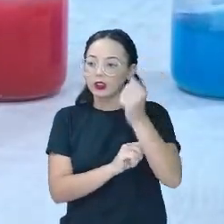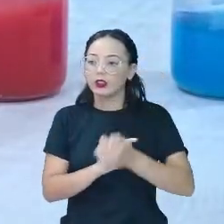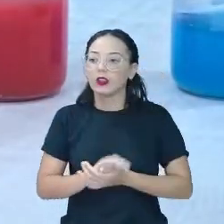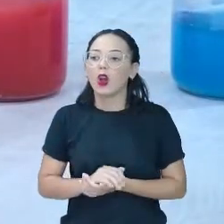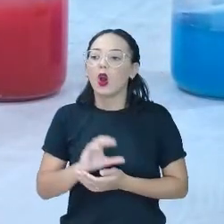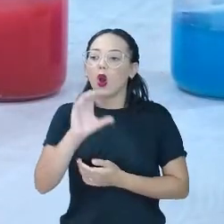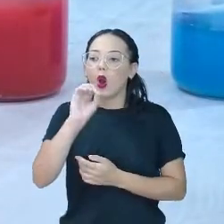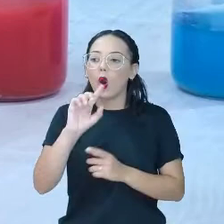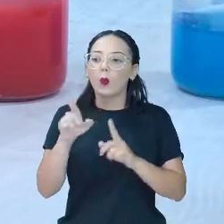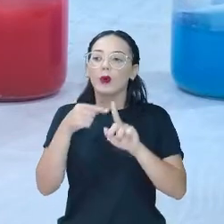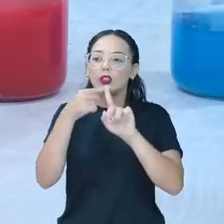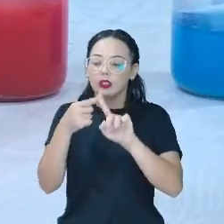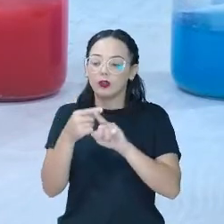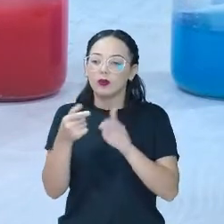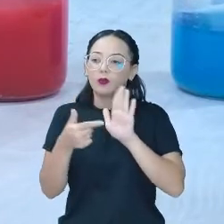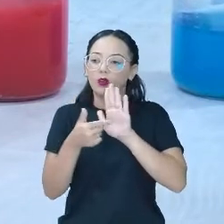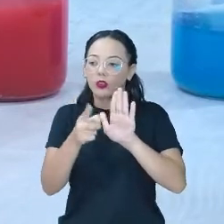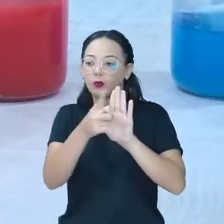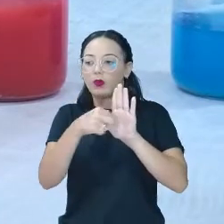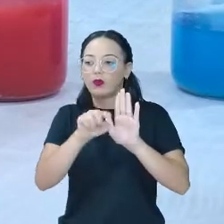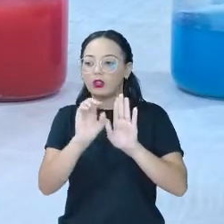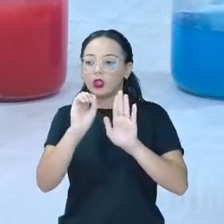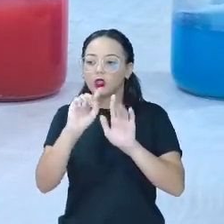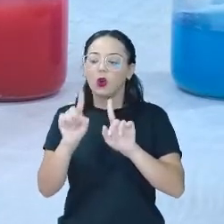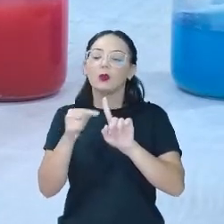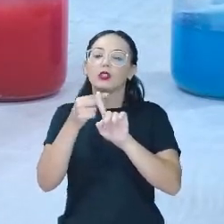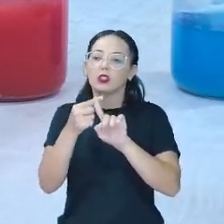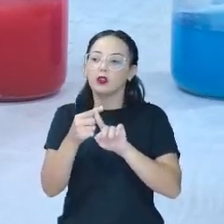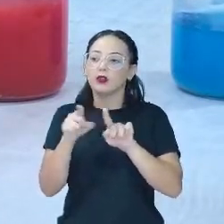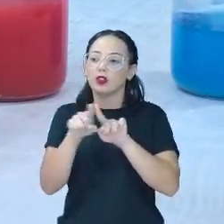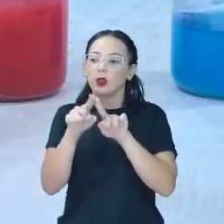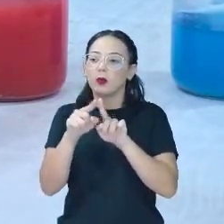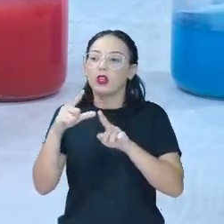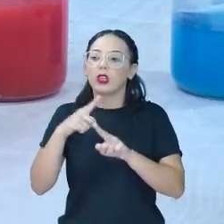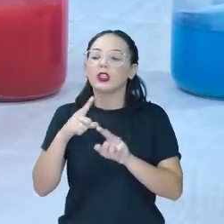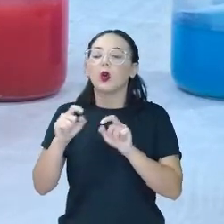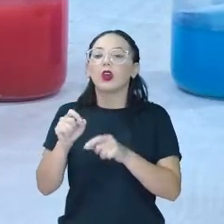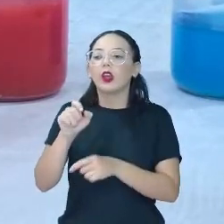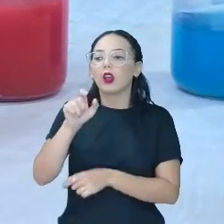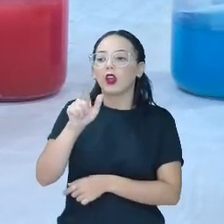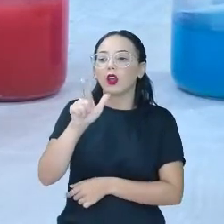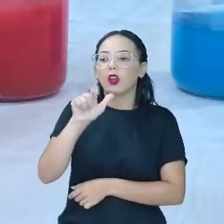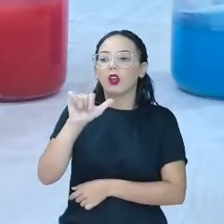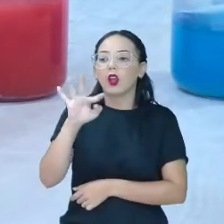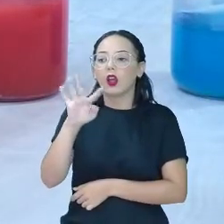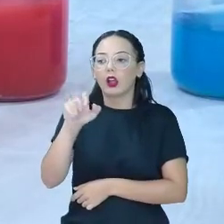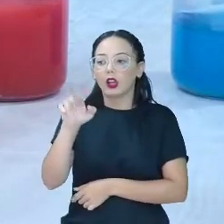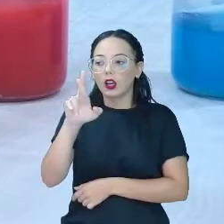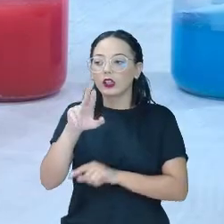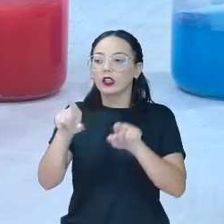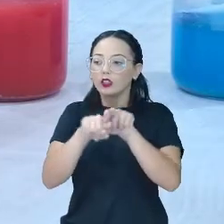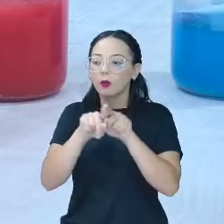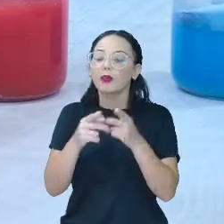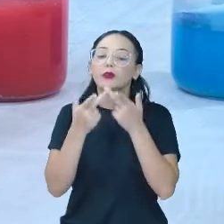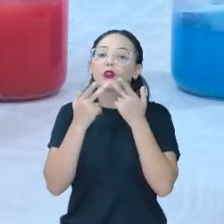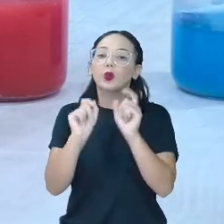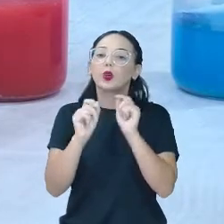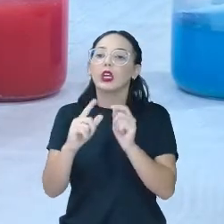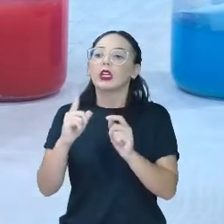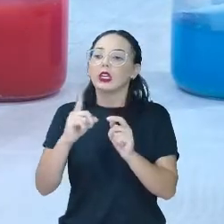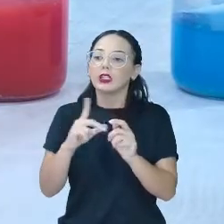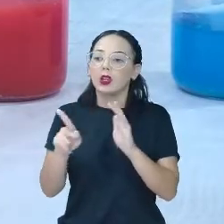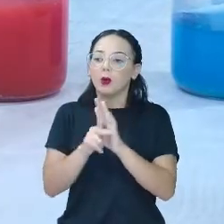O positivo, que é esse que eu estou trazendo aqui, gente, ó, com glitter. Esse glitter está dizendo que existe